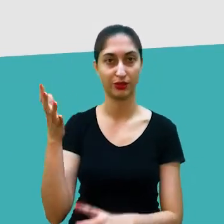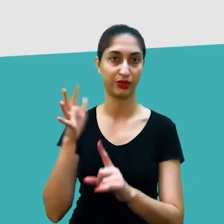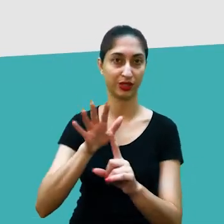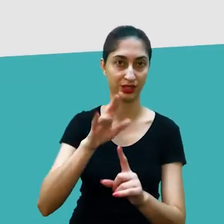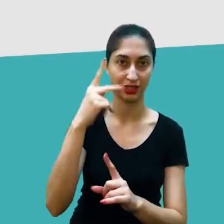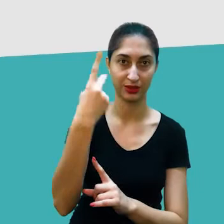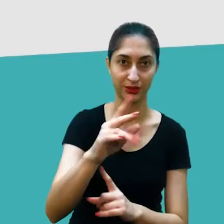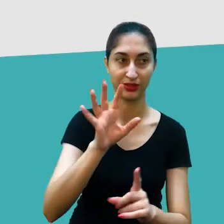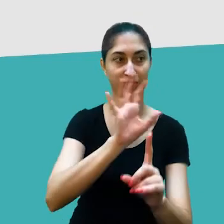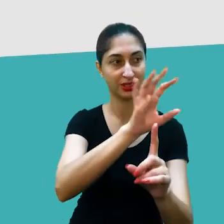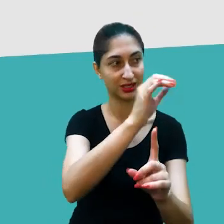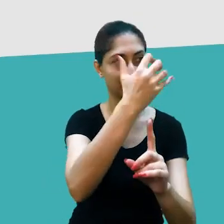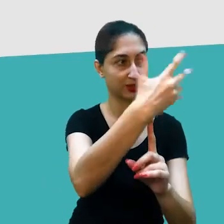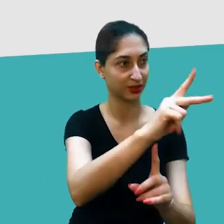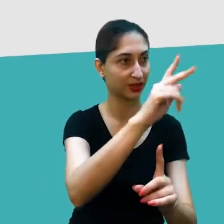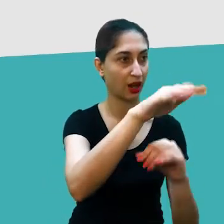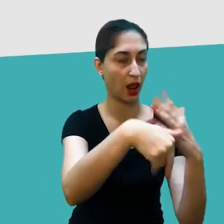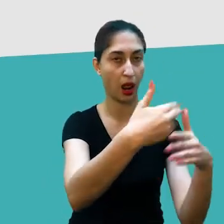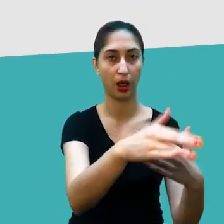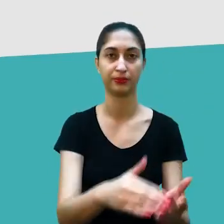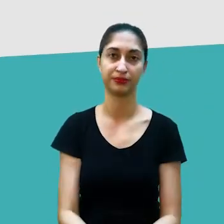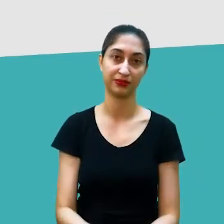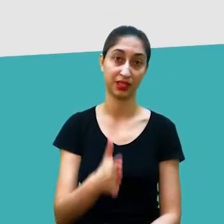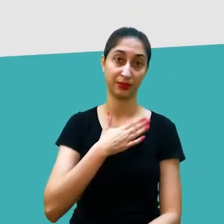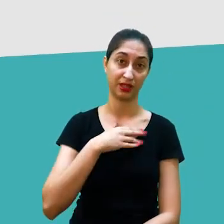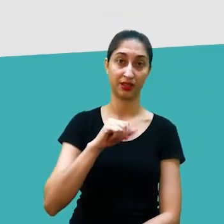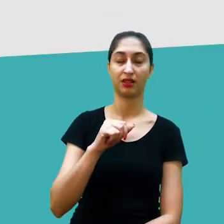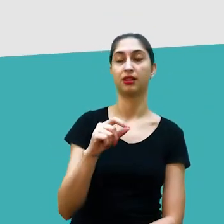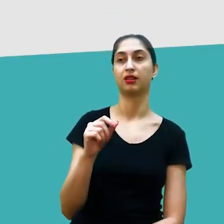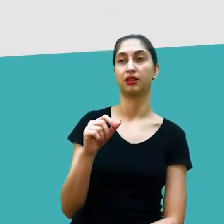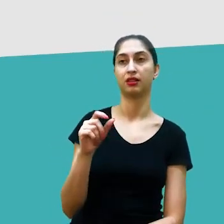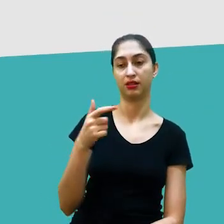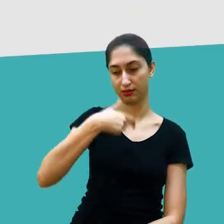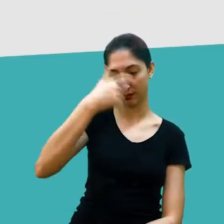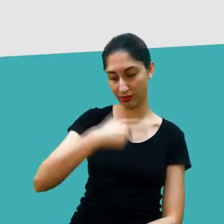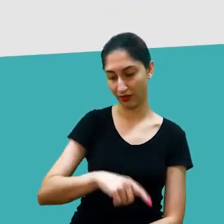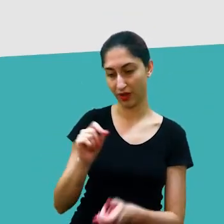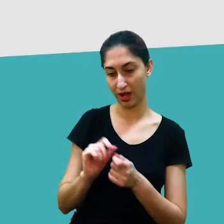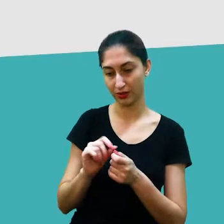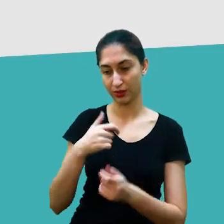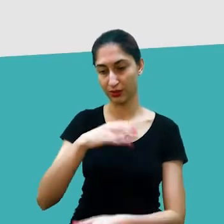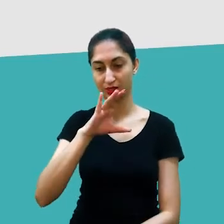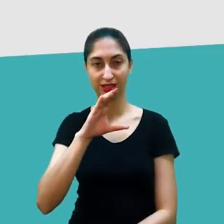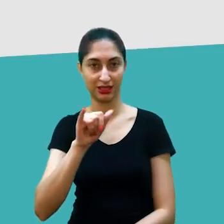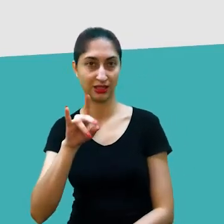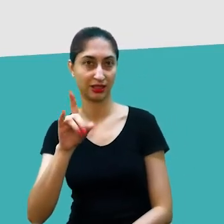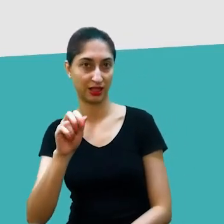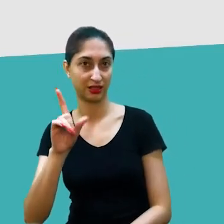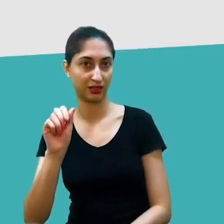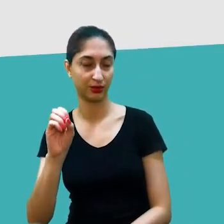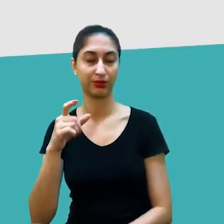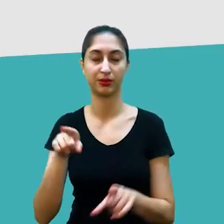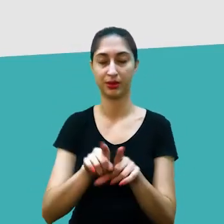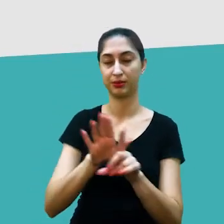que afeta o outro, que afeta o outro. E isso é em tudo. É na minha atitude como cidadão, são nas minhas escolhas, é na